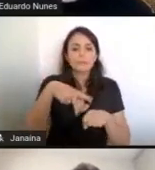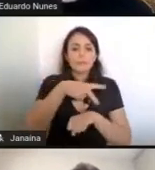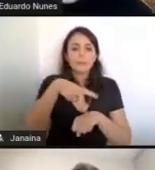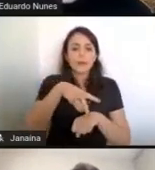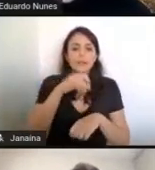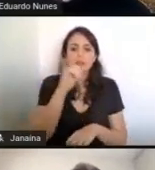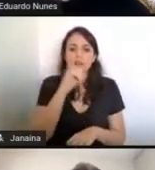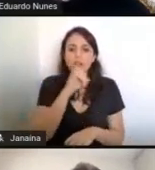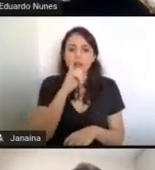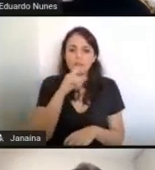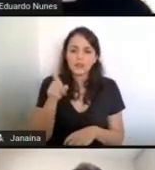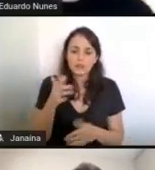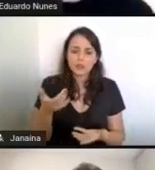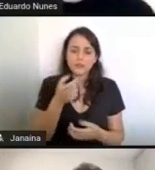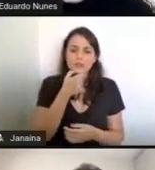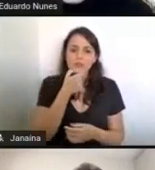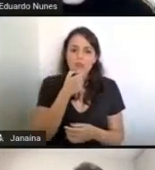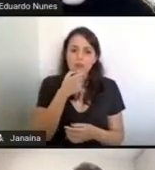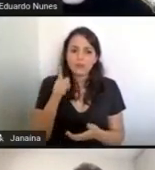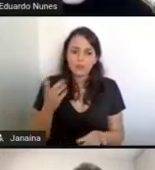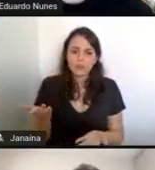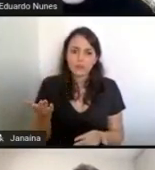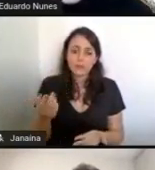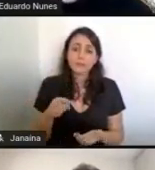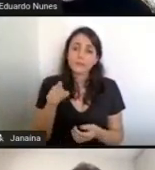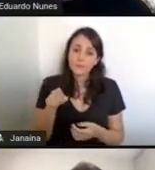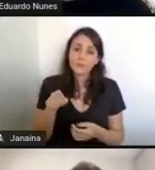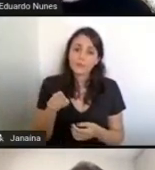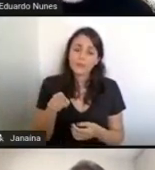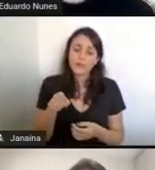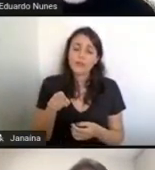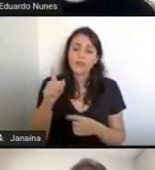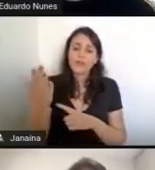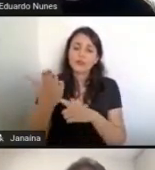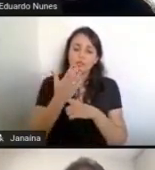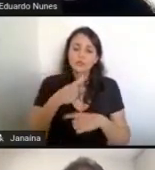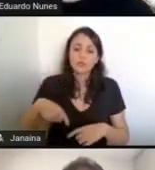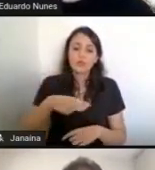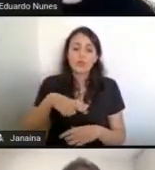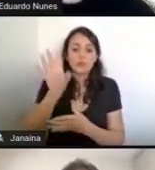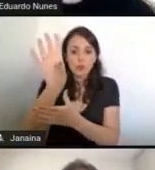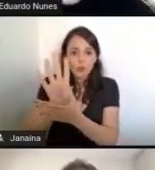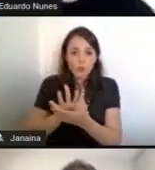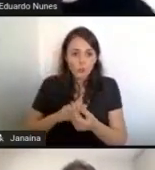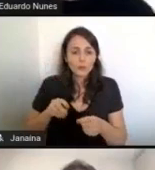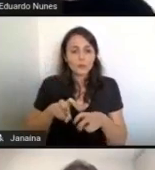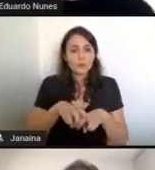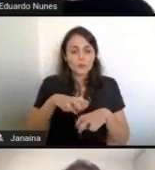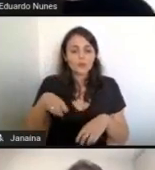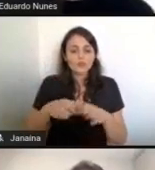saúde inglês foi a inspiração para a criação do SUS, né? E aí, para a gente entender um pouco disso, a